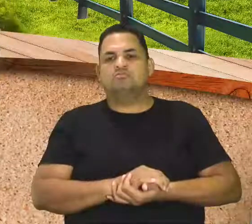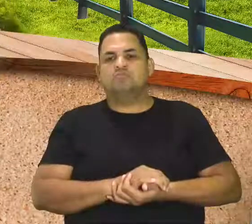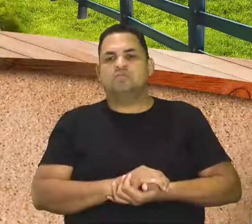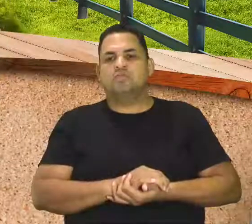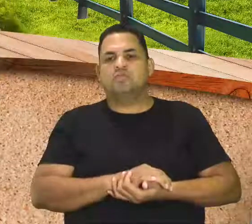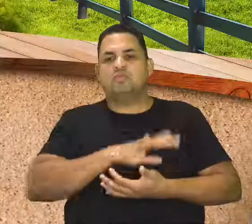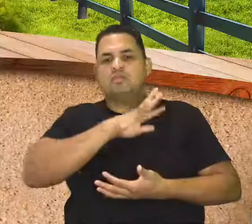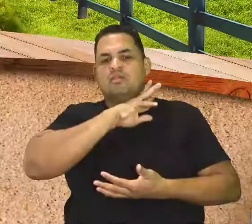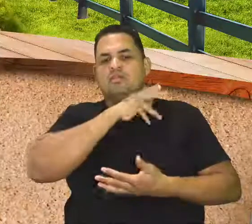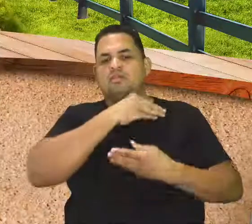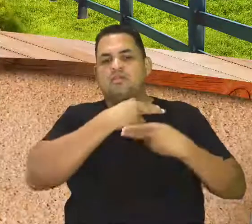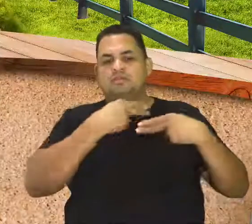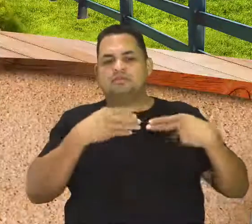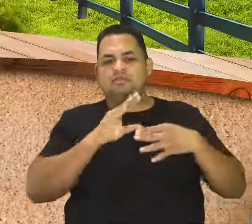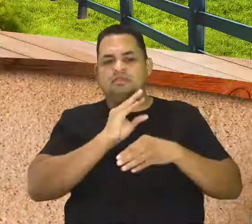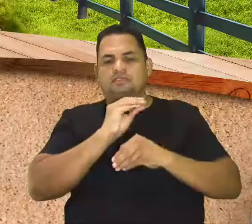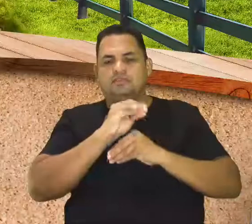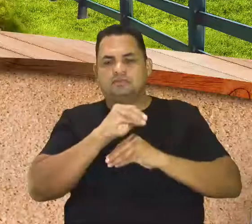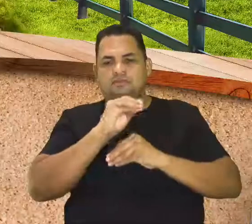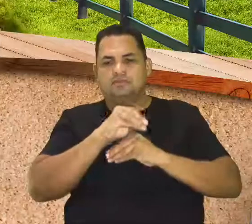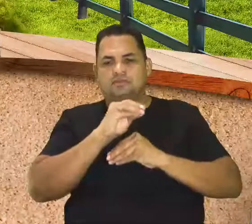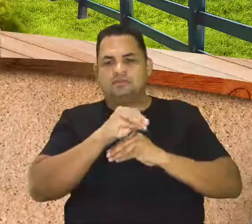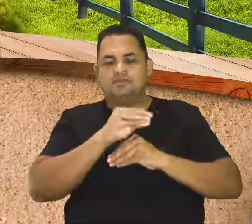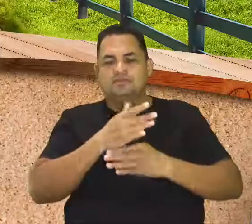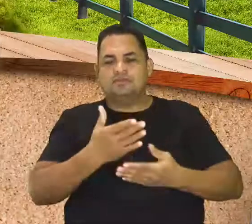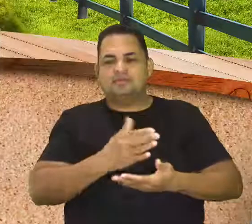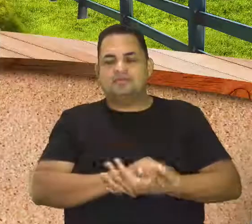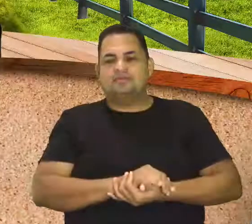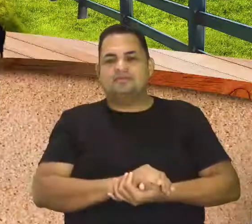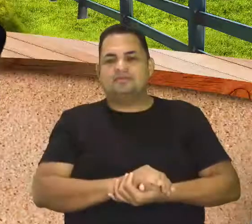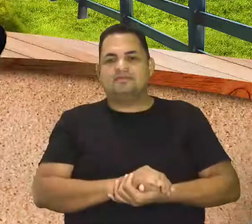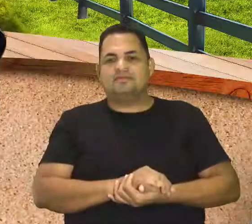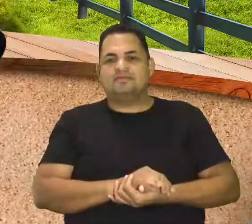criações. Olha, fiquei quase do mesmo tamanho do meu amigo Sâmio.